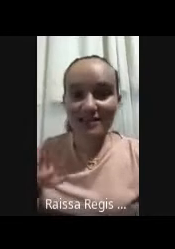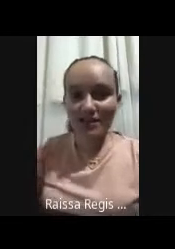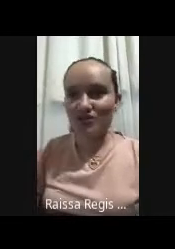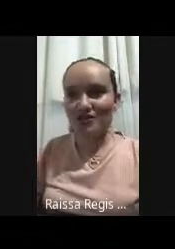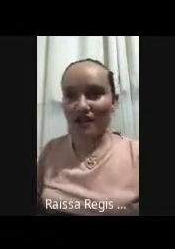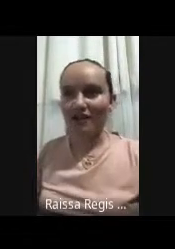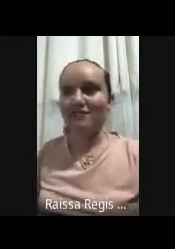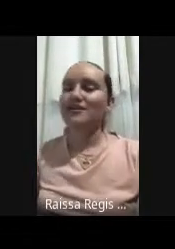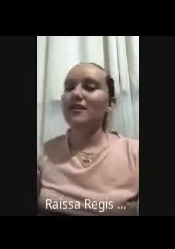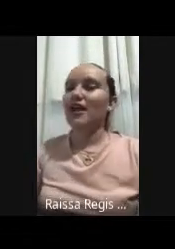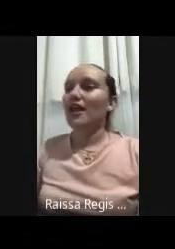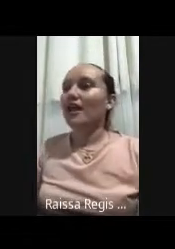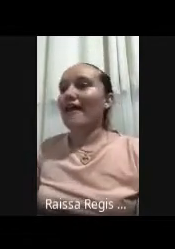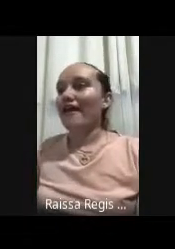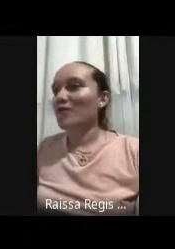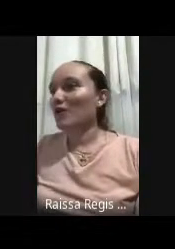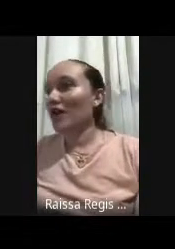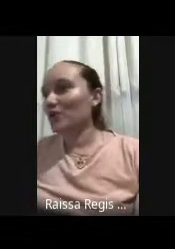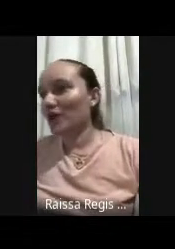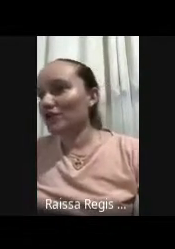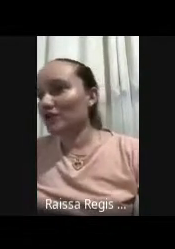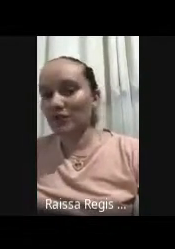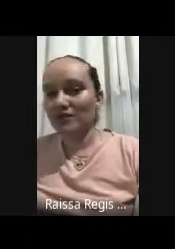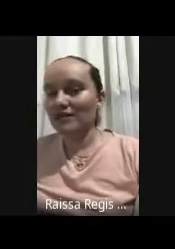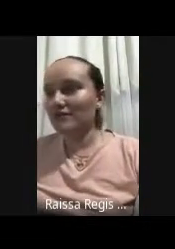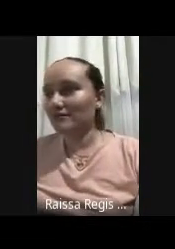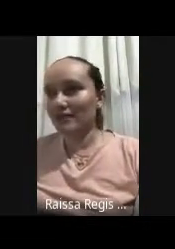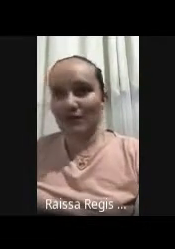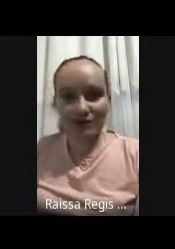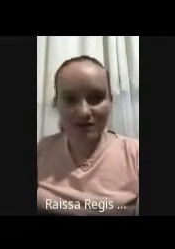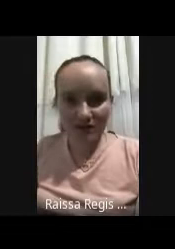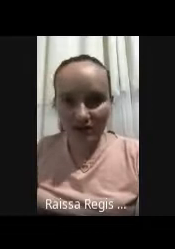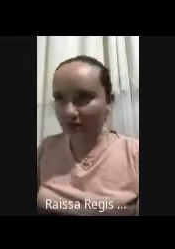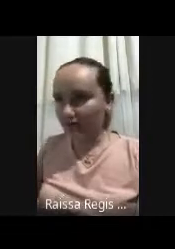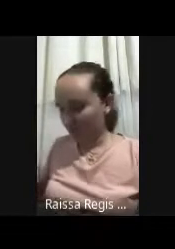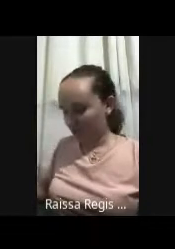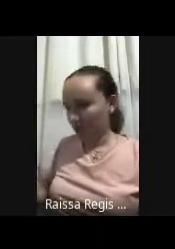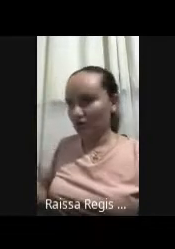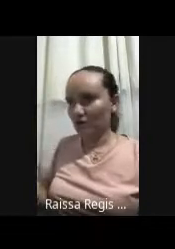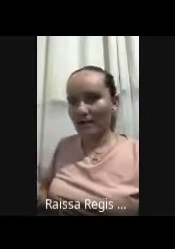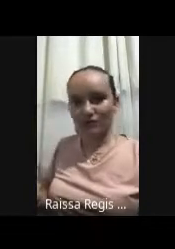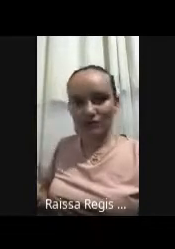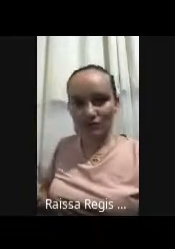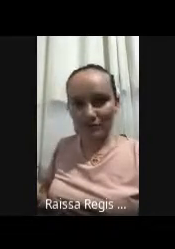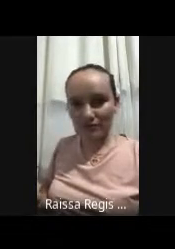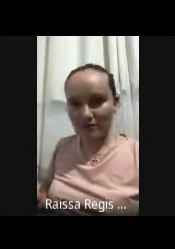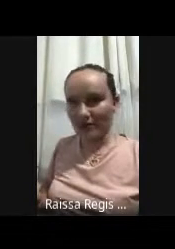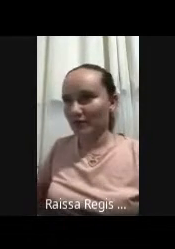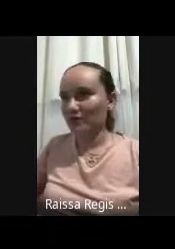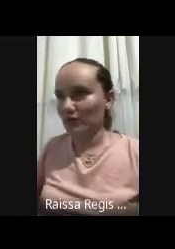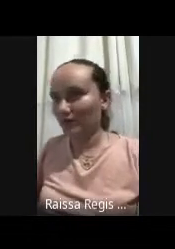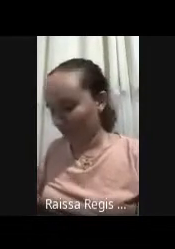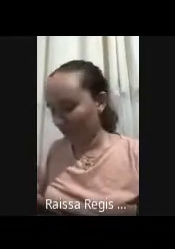das línguas de sinais. Eu coloquei aqui no cantinho, não sei se dá para vocês verem. Acho que não passou o